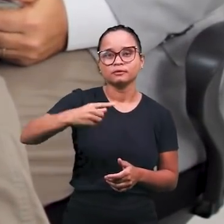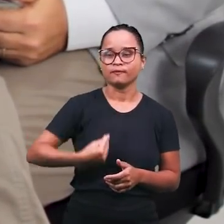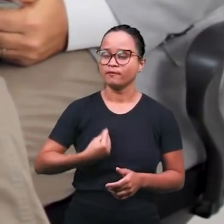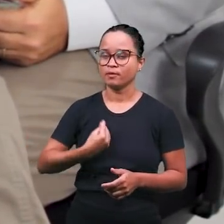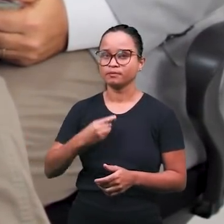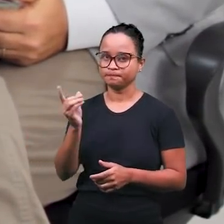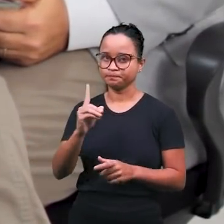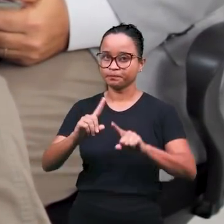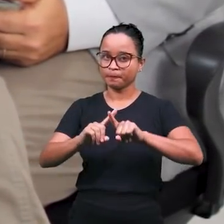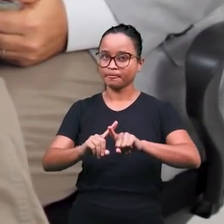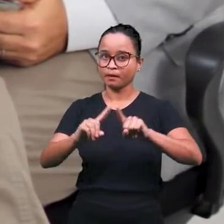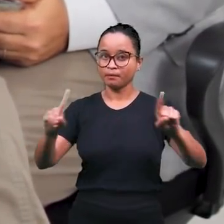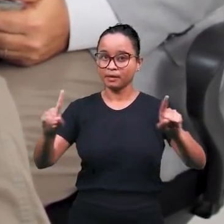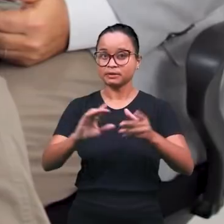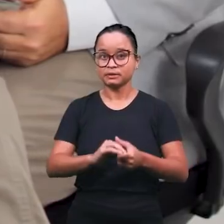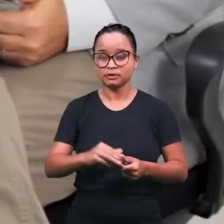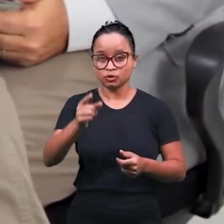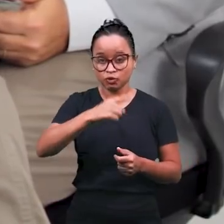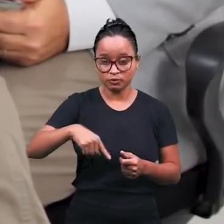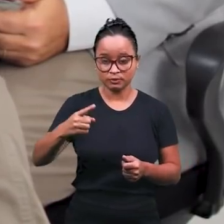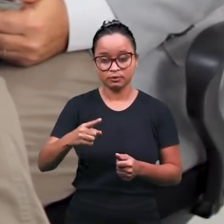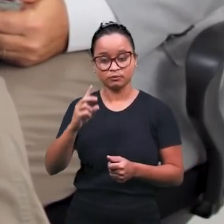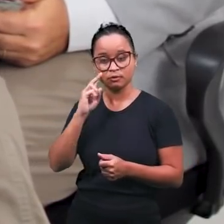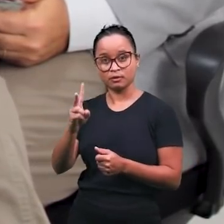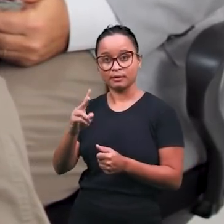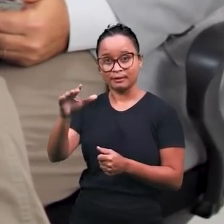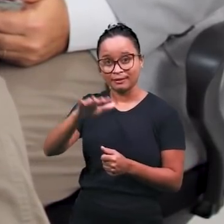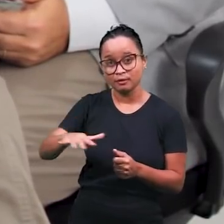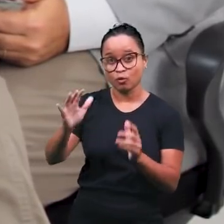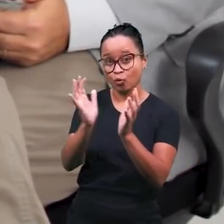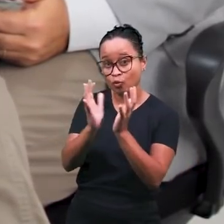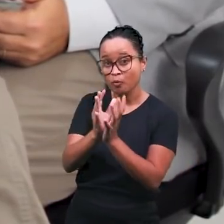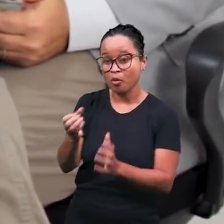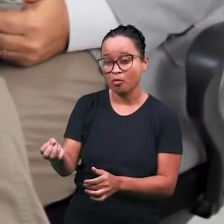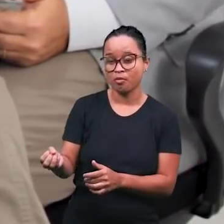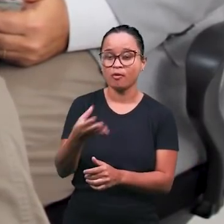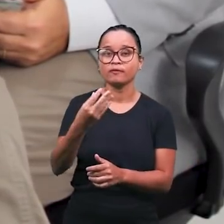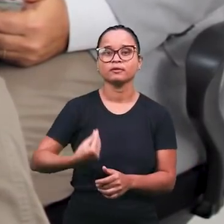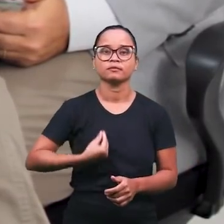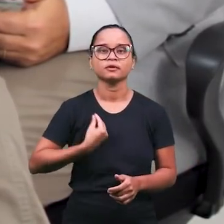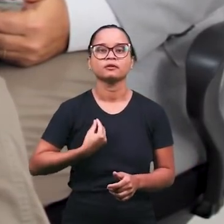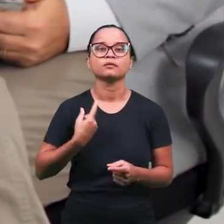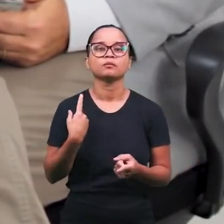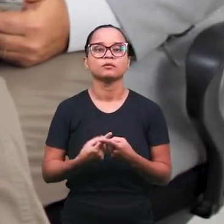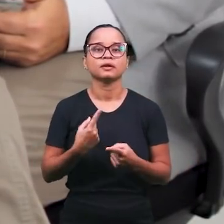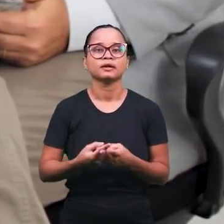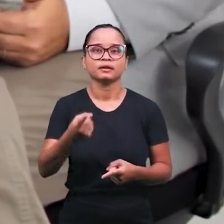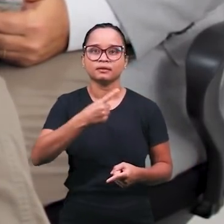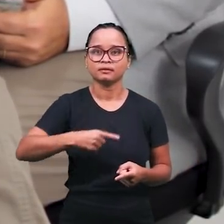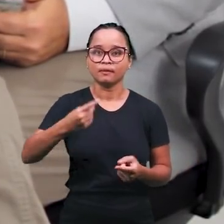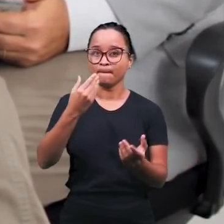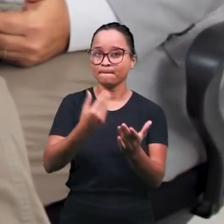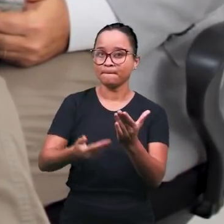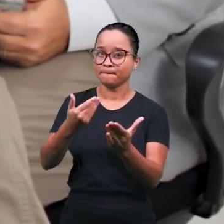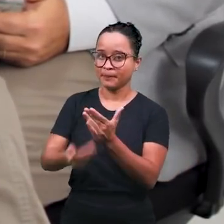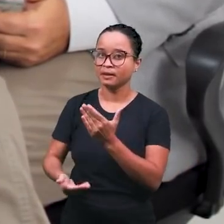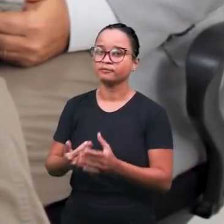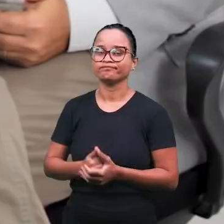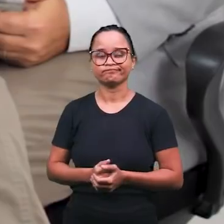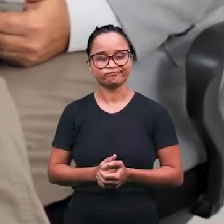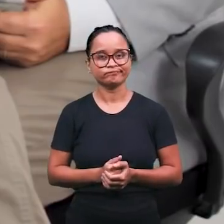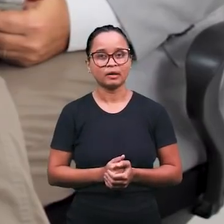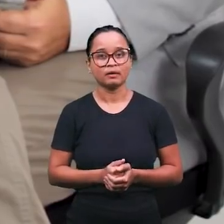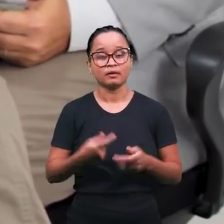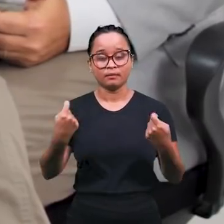que vivenciou isso. Mas nós temos que estar abertos para essa geração que está passando por isso. E como nós vamos lidar. Porque senão a gente perde